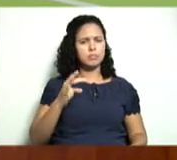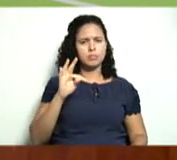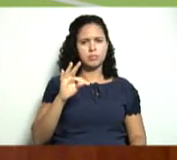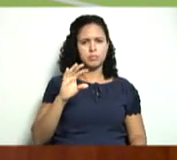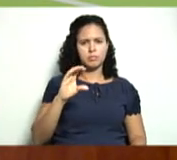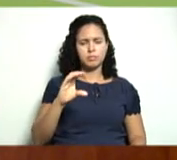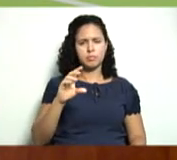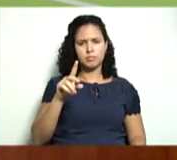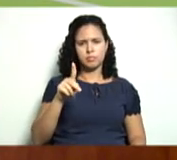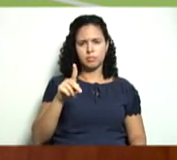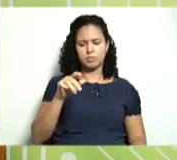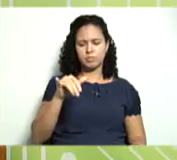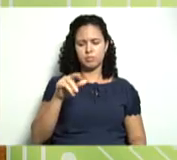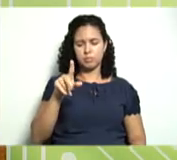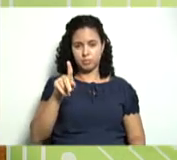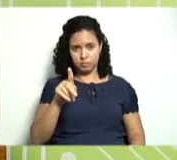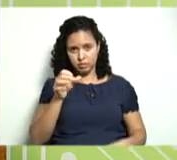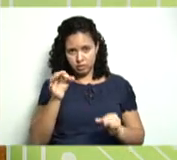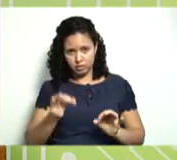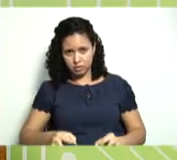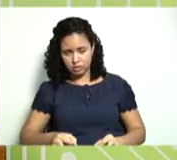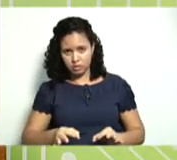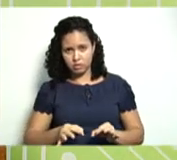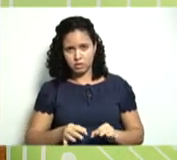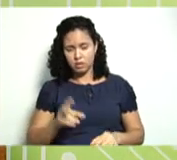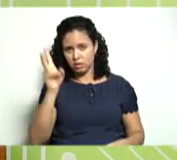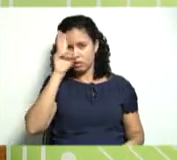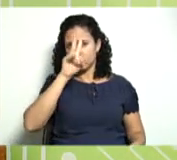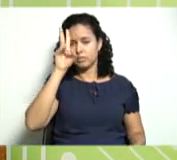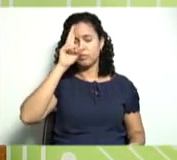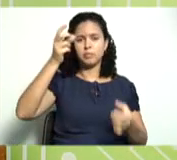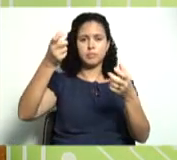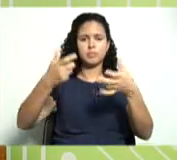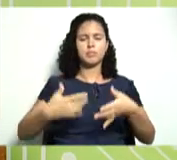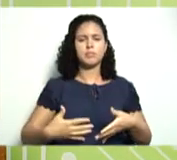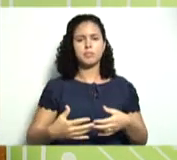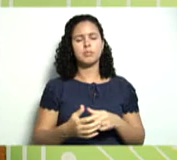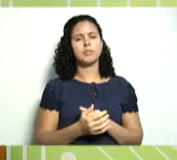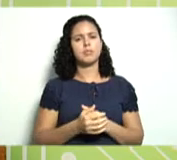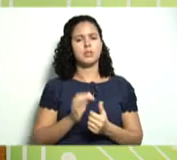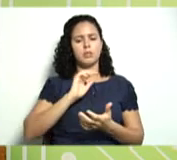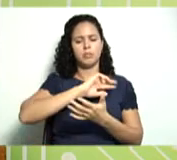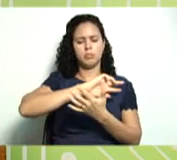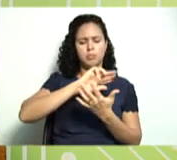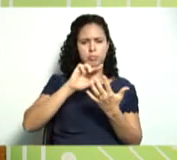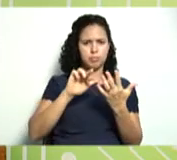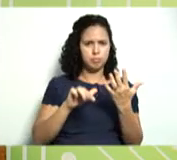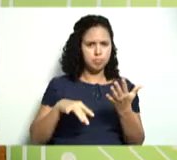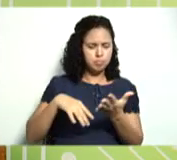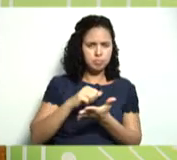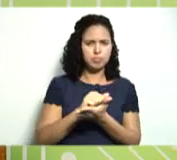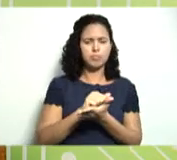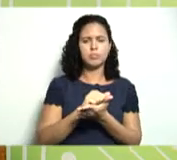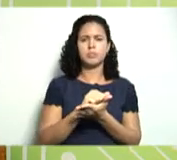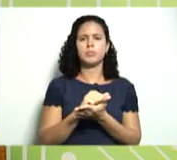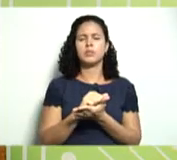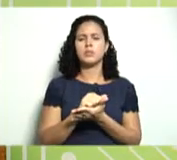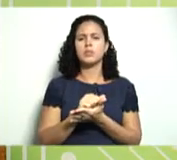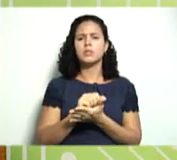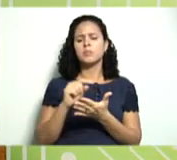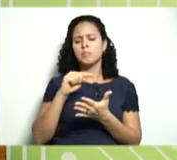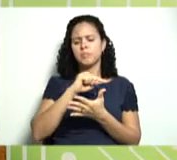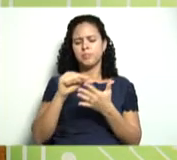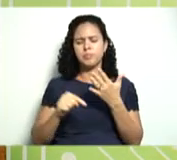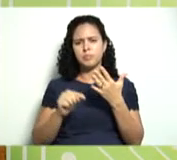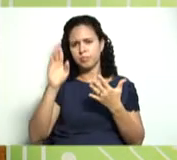a resposta então a gente olha lembro que a gente falou pra vocês existe vários tipos de protocolo mas qual é o que